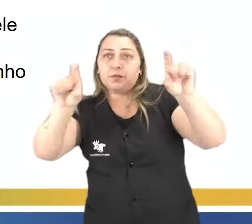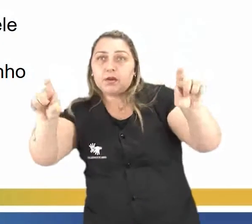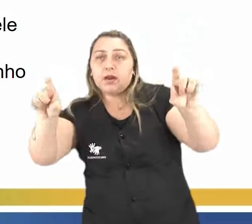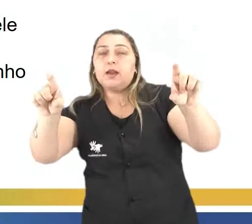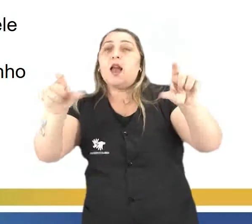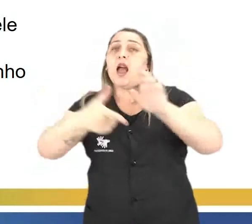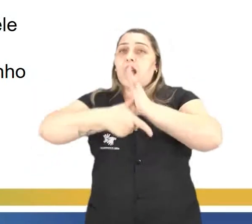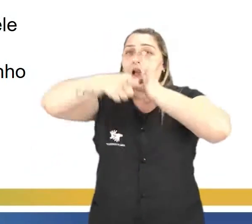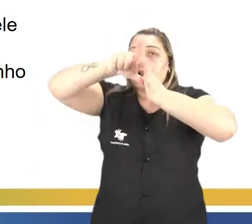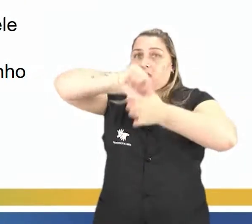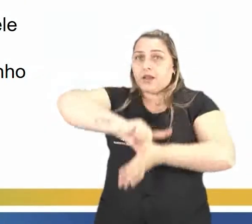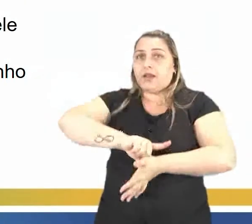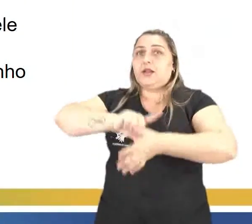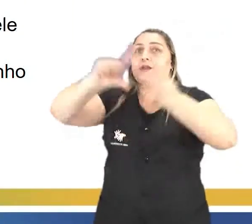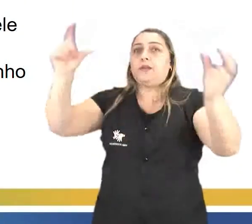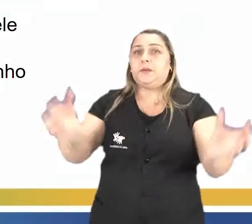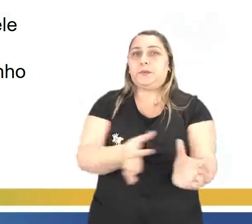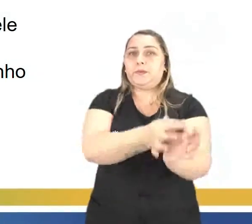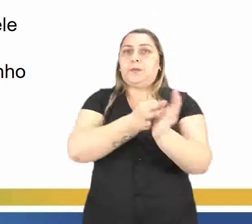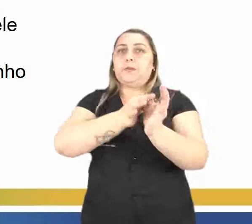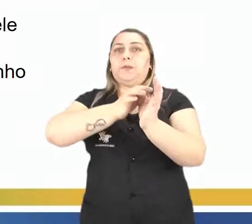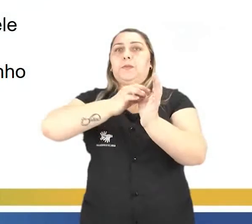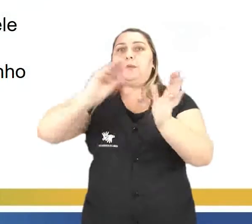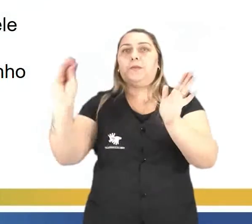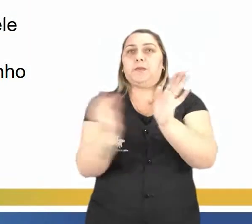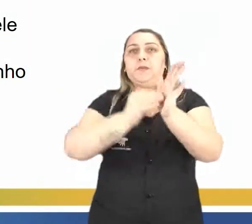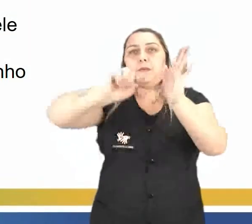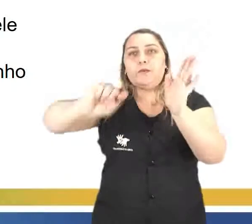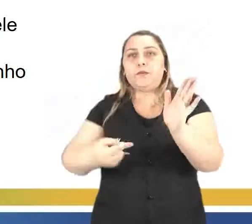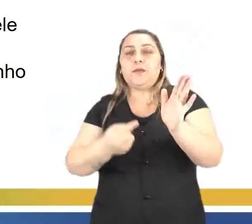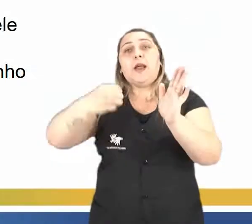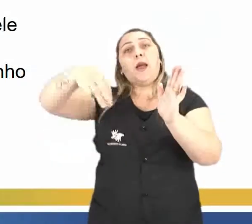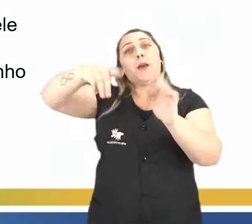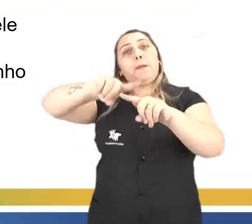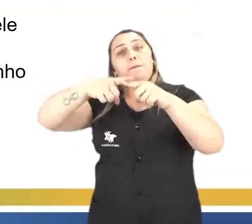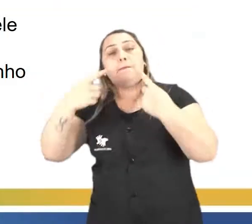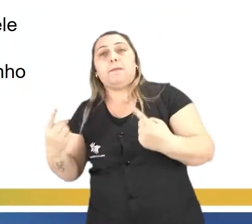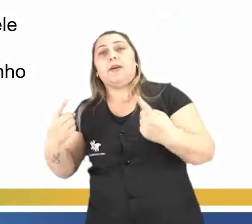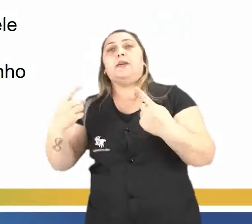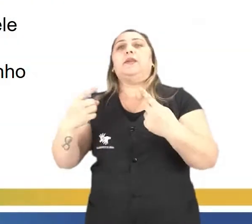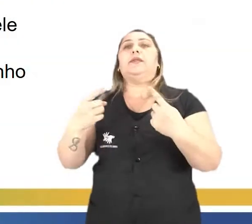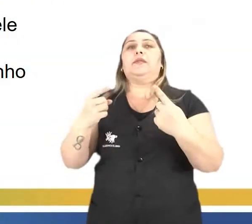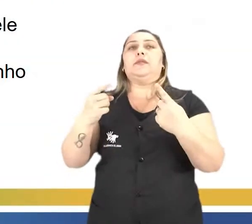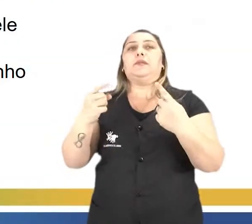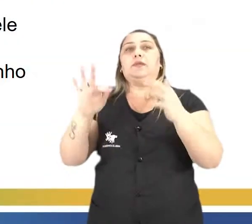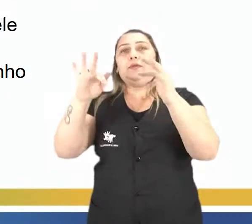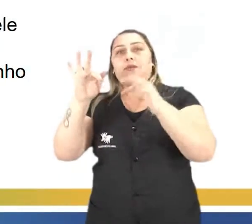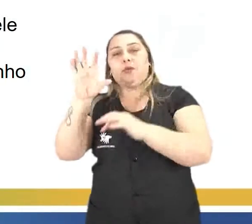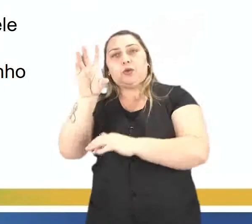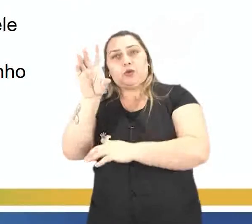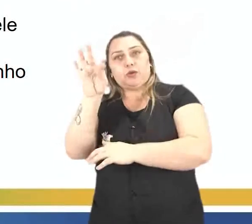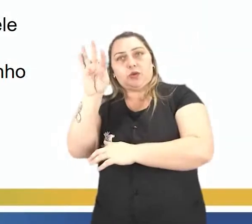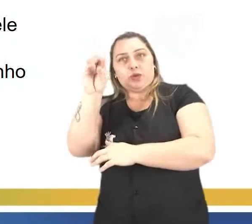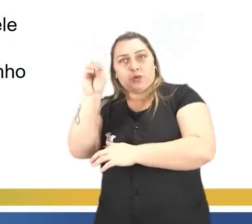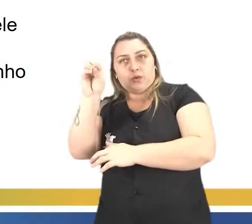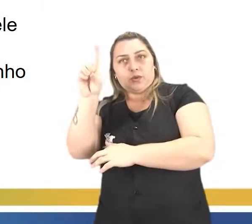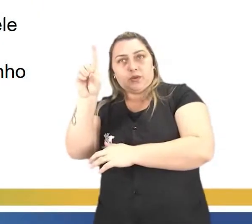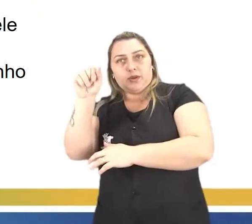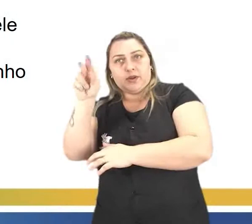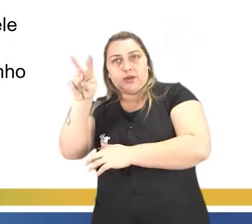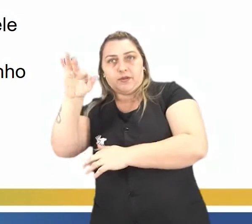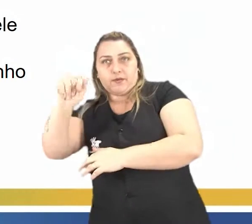eu vou, antes da conjunção, eu coloco a vírgula. Mas, porém, contudo, todavia, tá? Então, isso aí sempre vai ter uma vírgulazinha